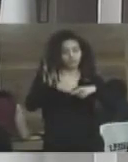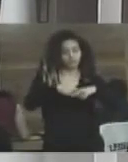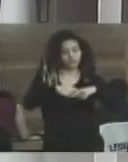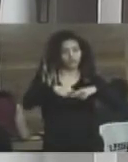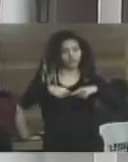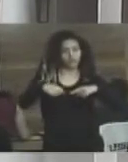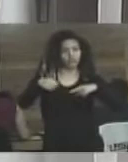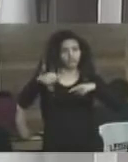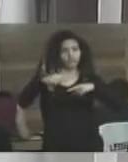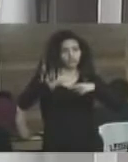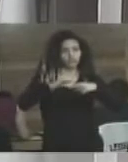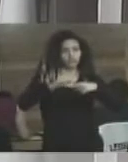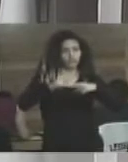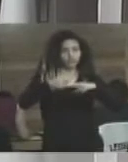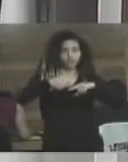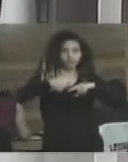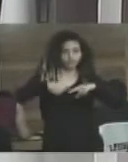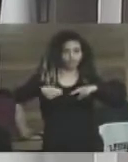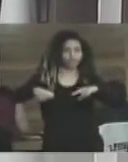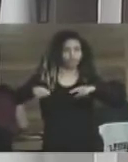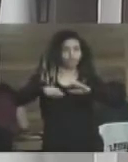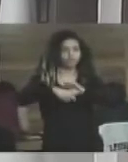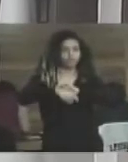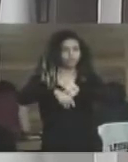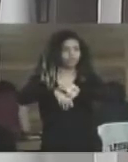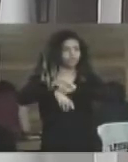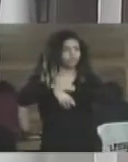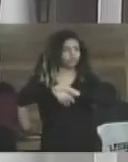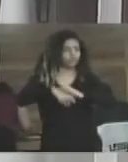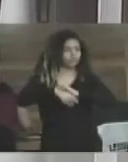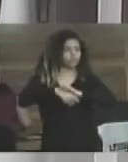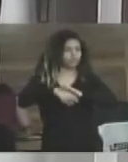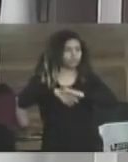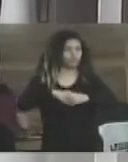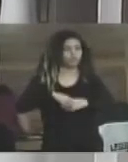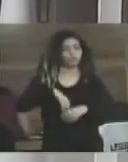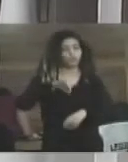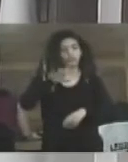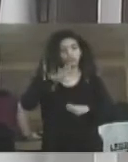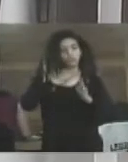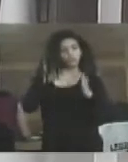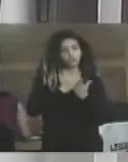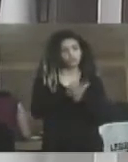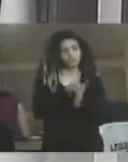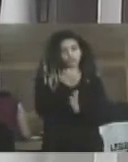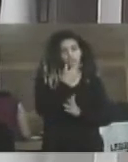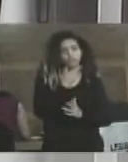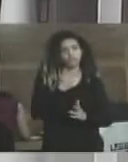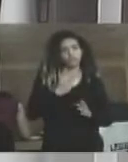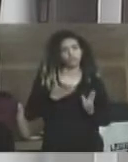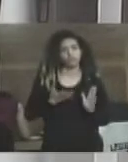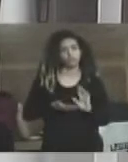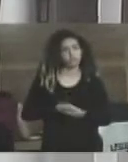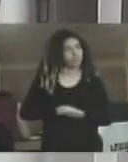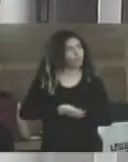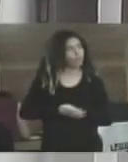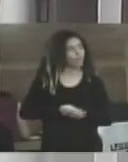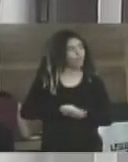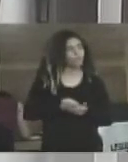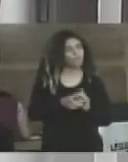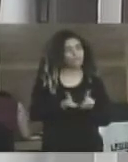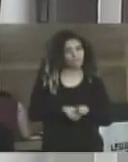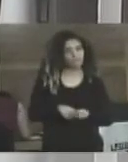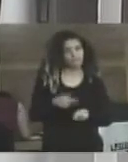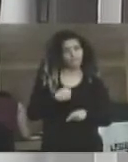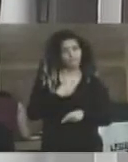nos postos ou ali no SPA Centro, mas só nas farmácias sociais, tá? É, outra coisa que